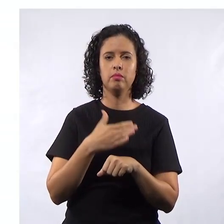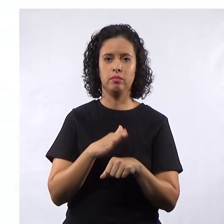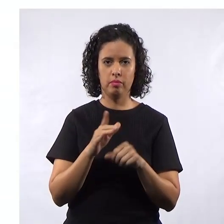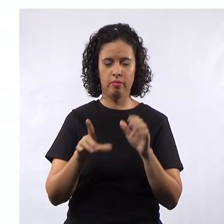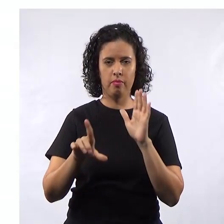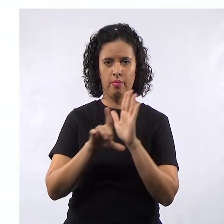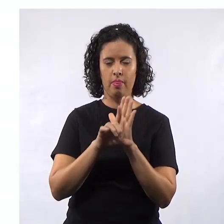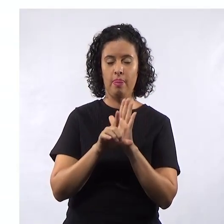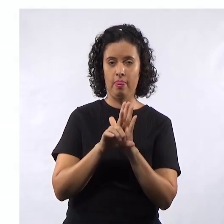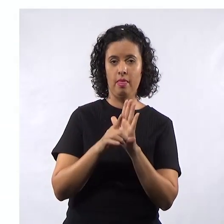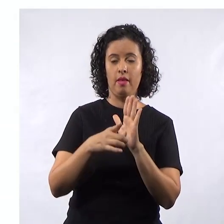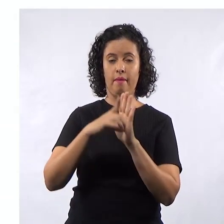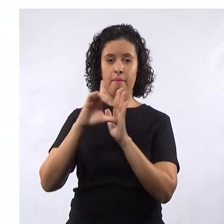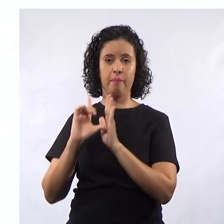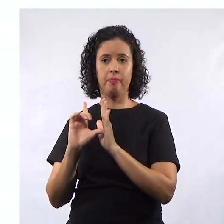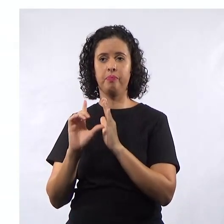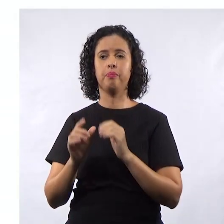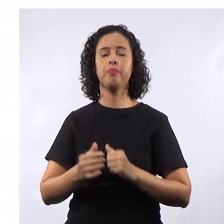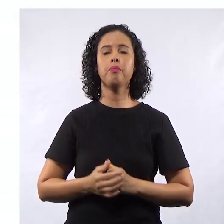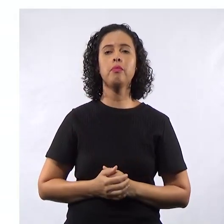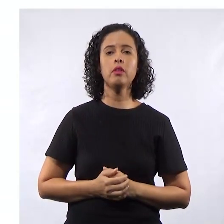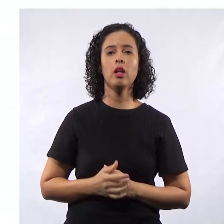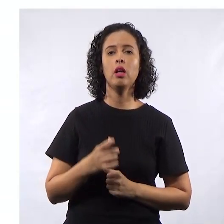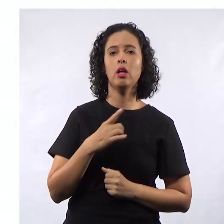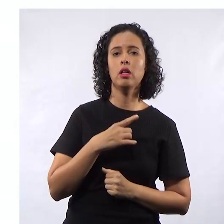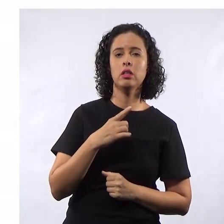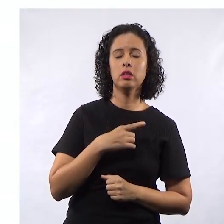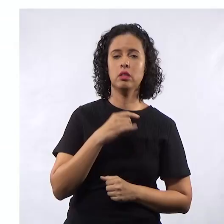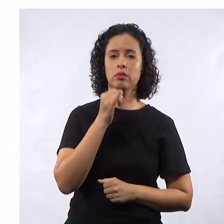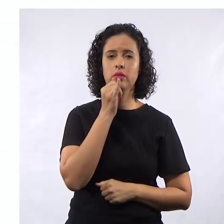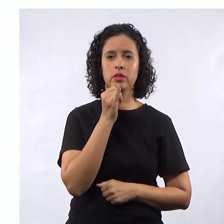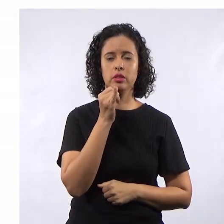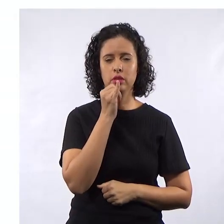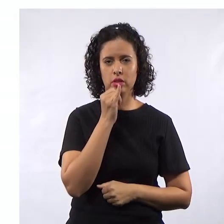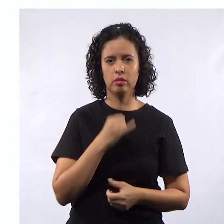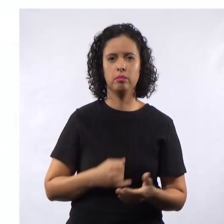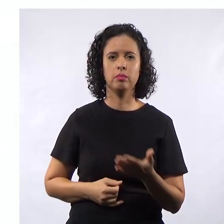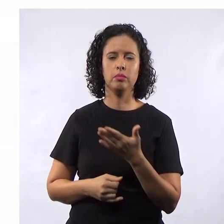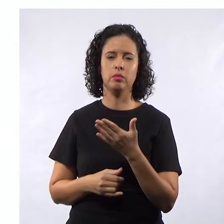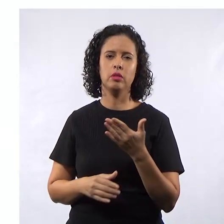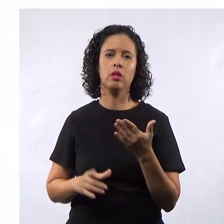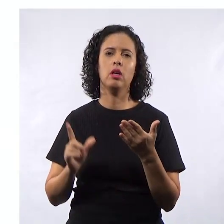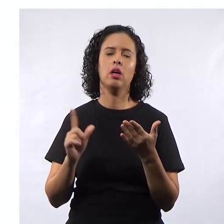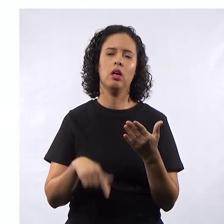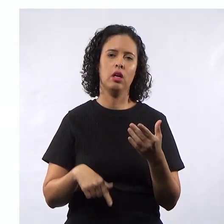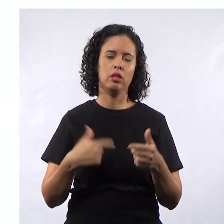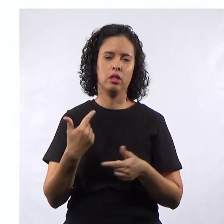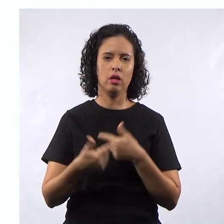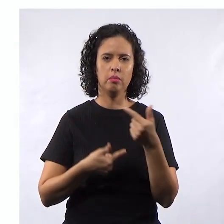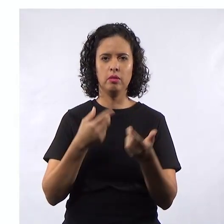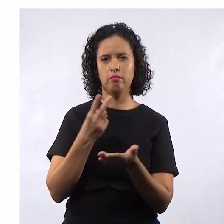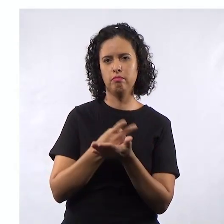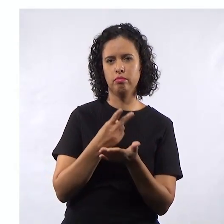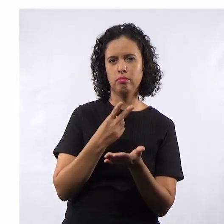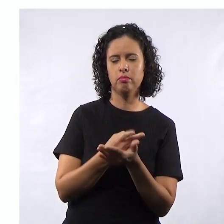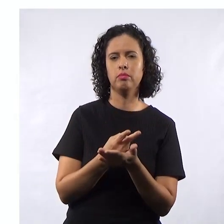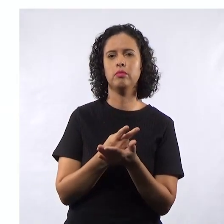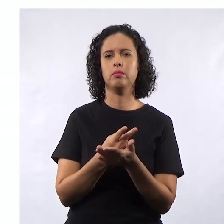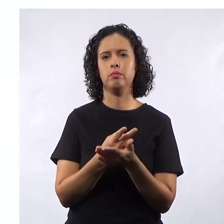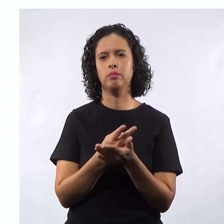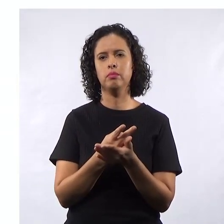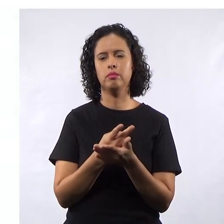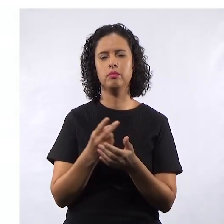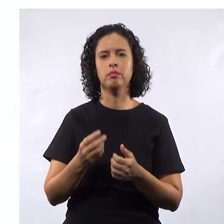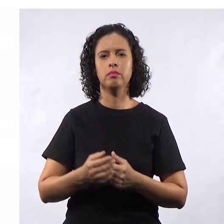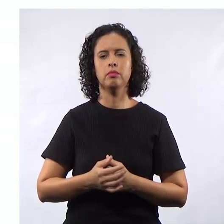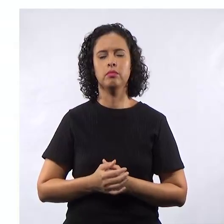exercício da lei anterior, por exemplo, tá? E aqui eu trouxe esses exemplos que eu já comentei com você, a estabilidade, a licença-prêmio de até